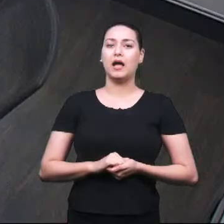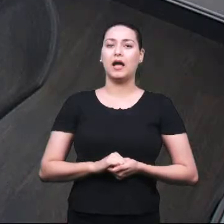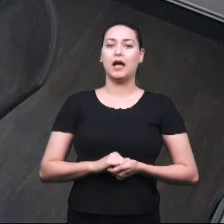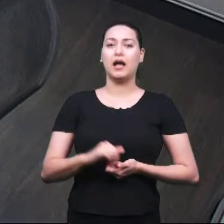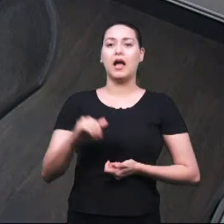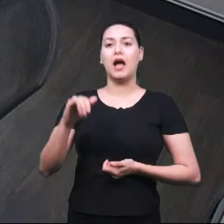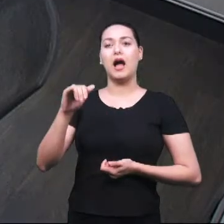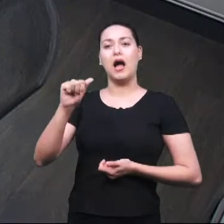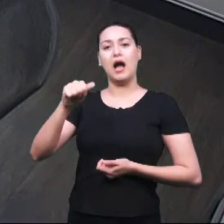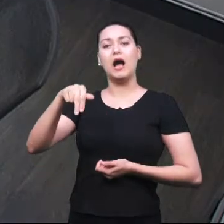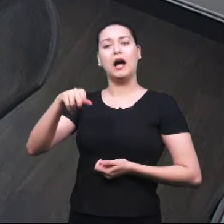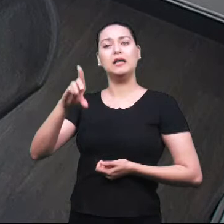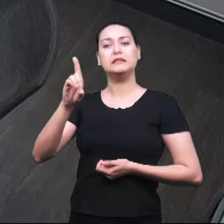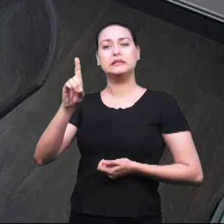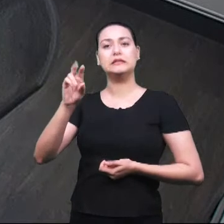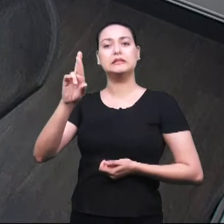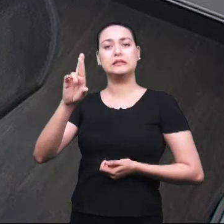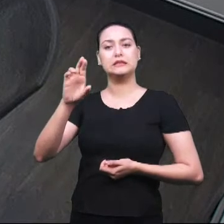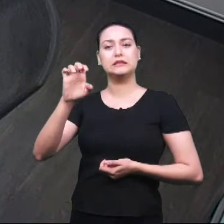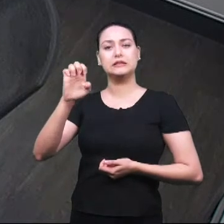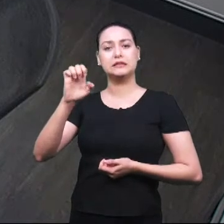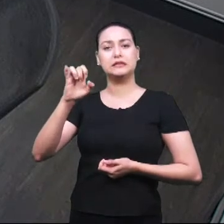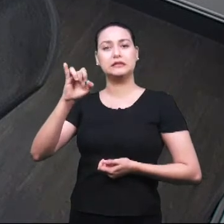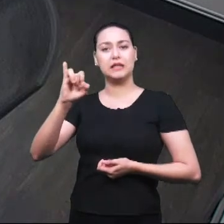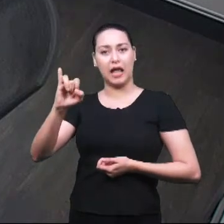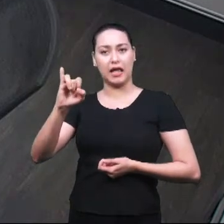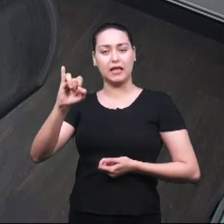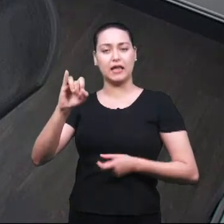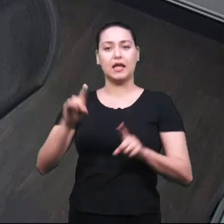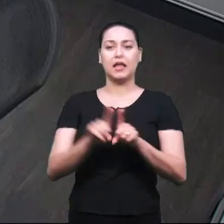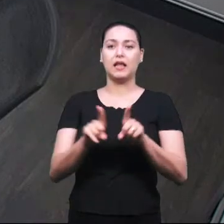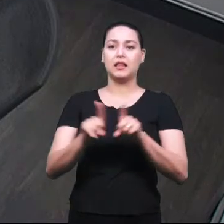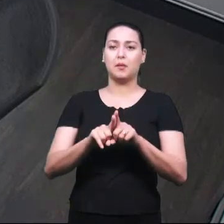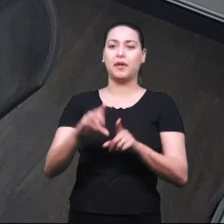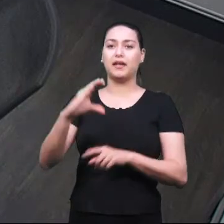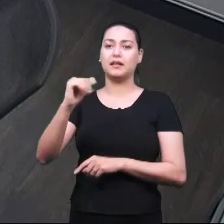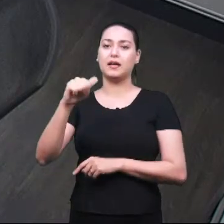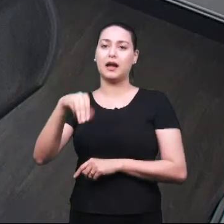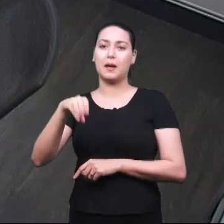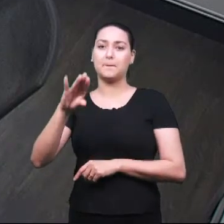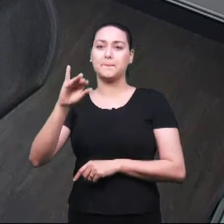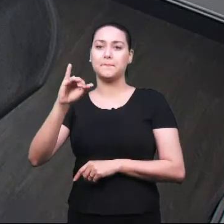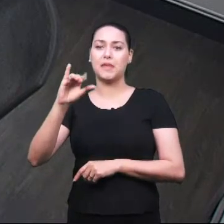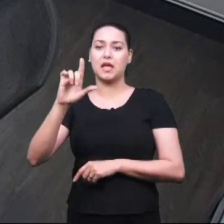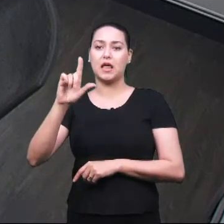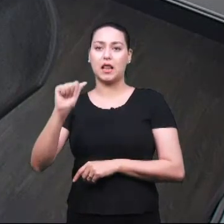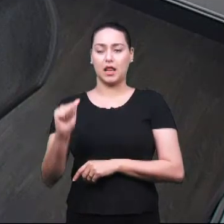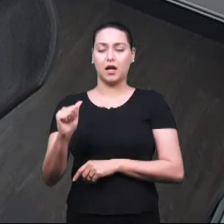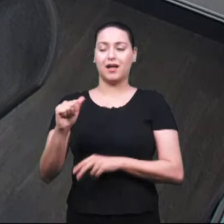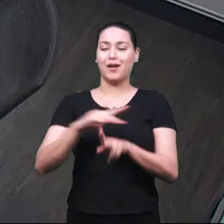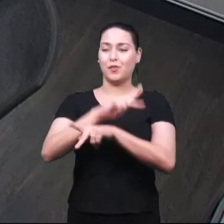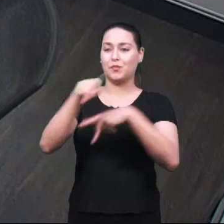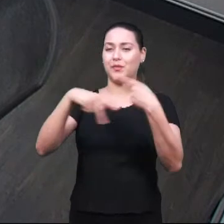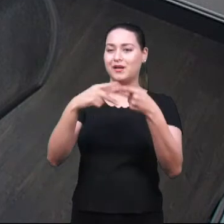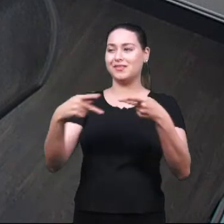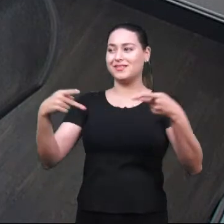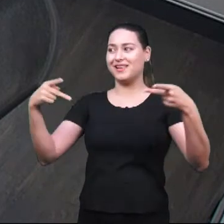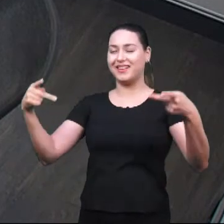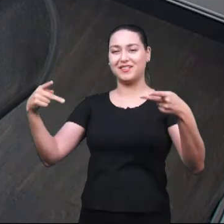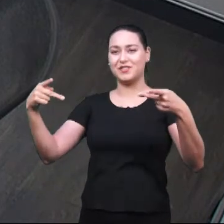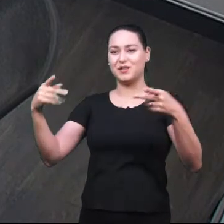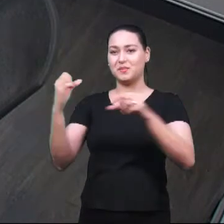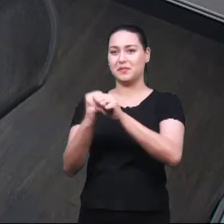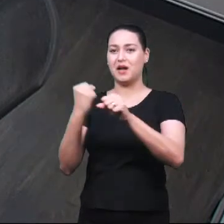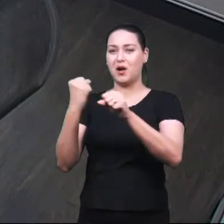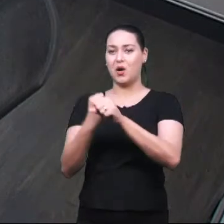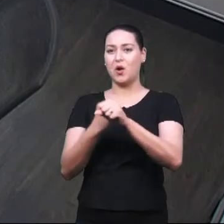e a Camila, né? O Andrei e a Camila, um casal que foi um presente para a obra na Alemanha. Temos orado muito